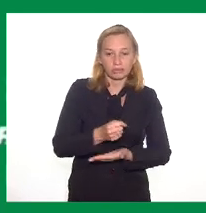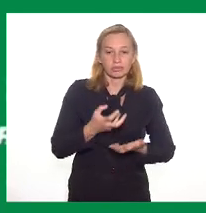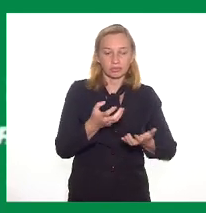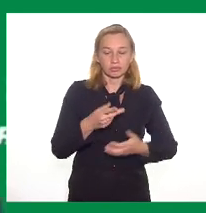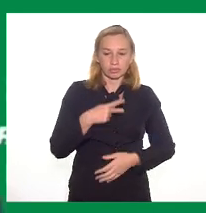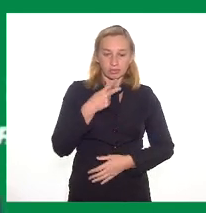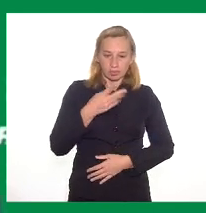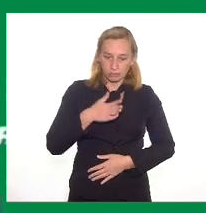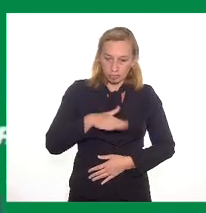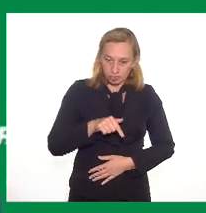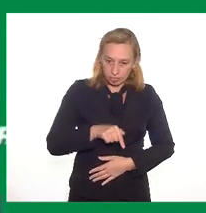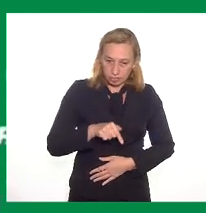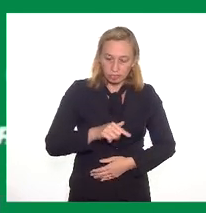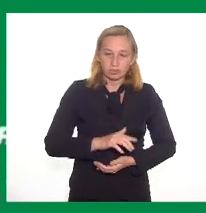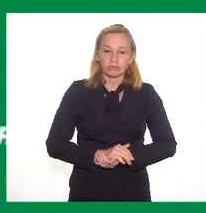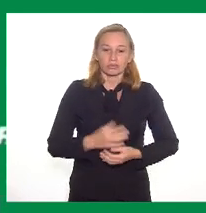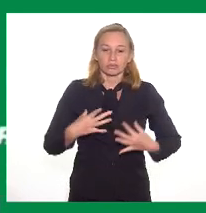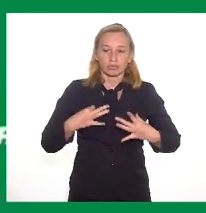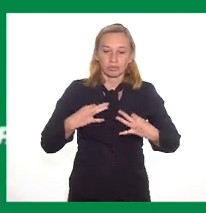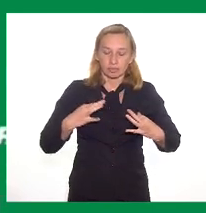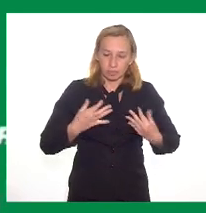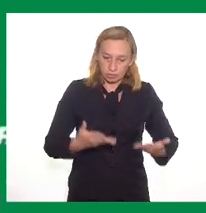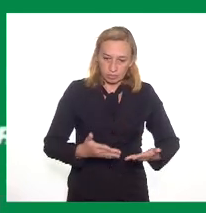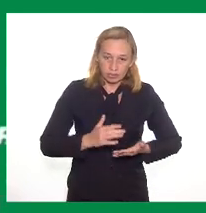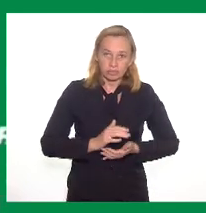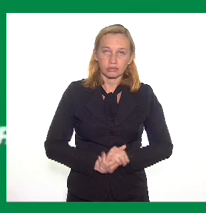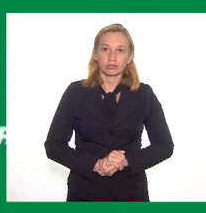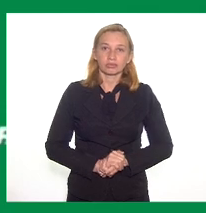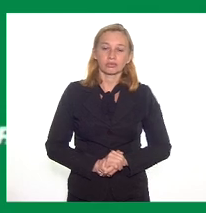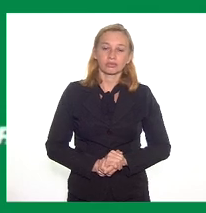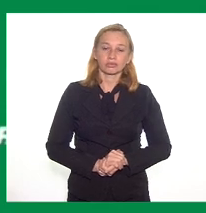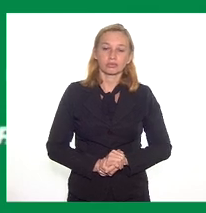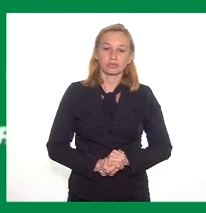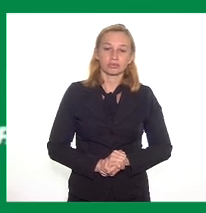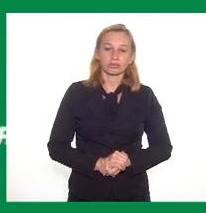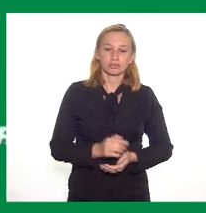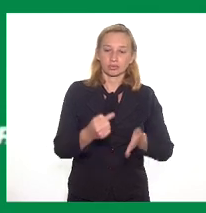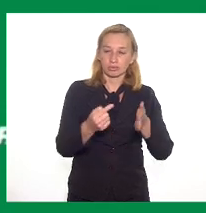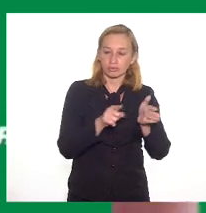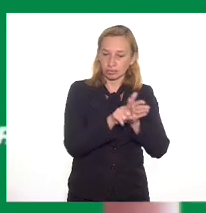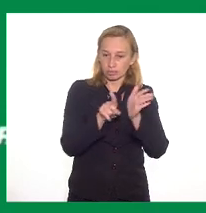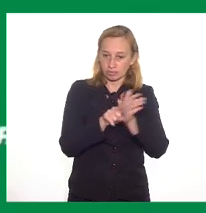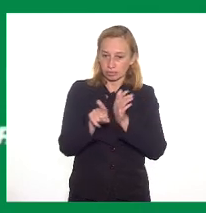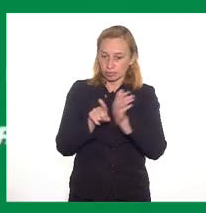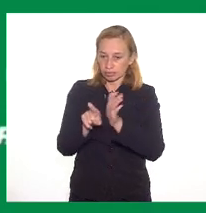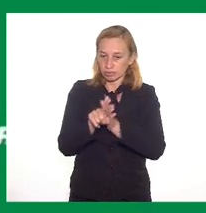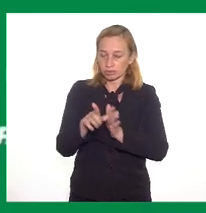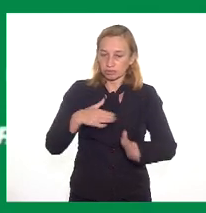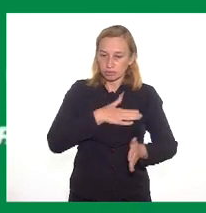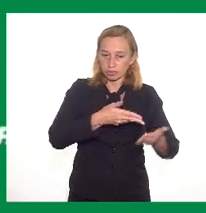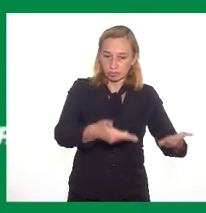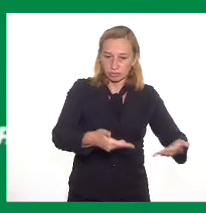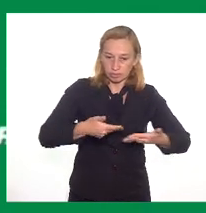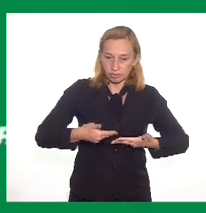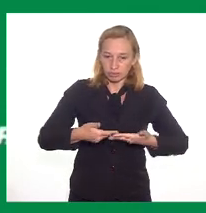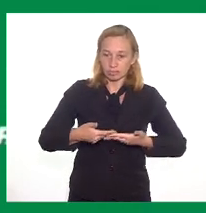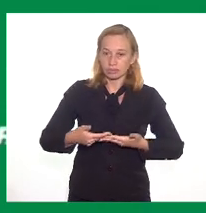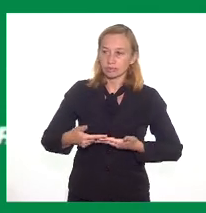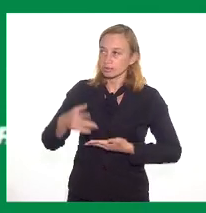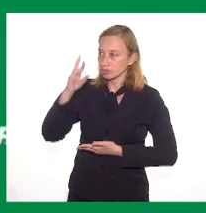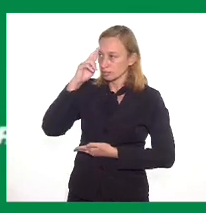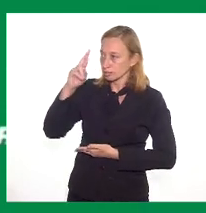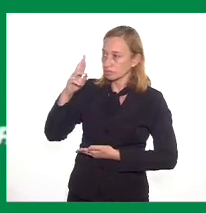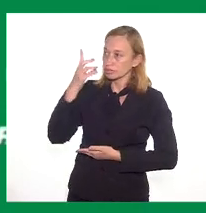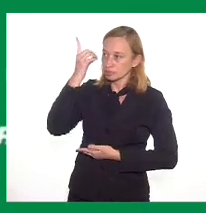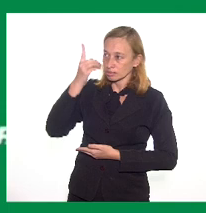basicamente isso, eu queria ficar aqui à disposição para perguntas, mas gostaria de convidar, então, se a senhora me permite,